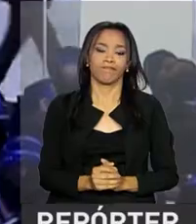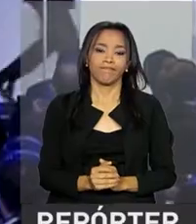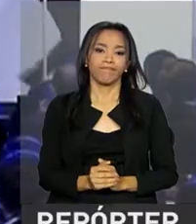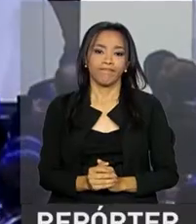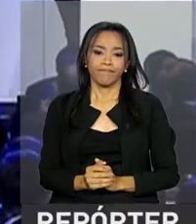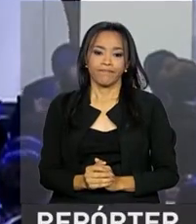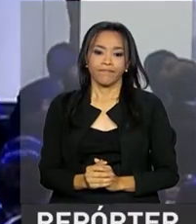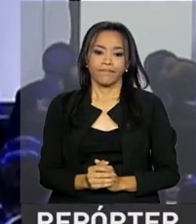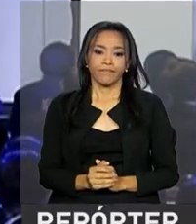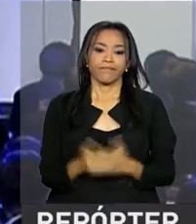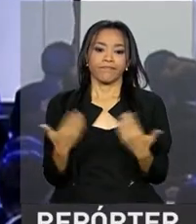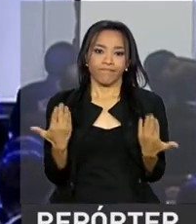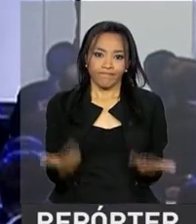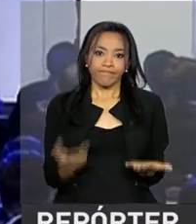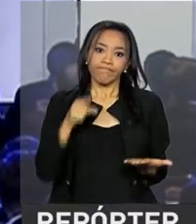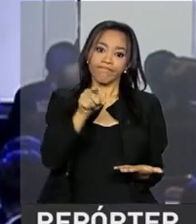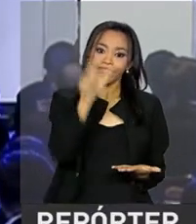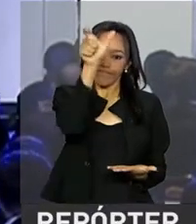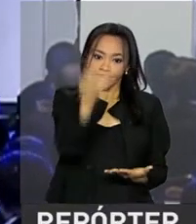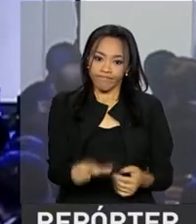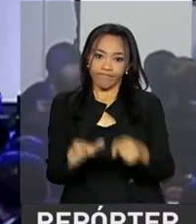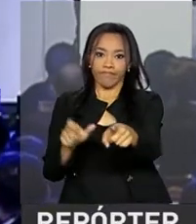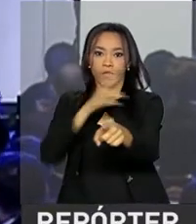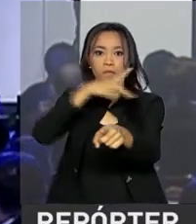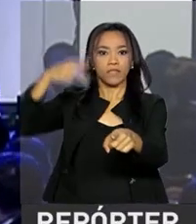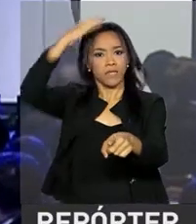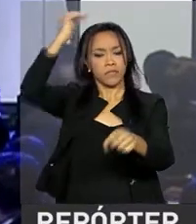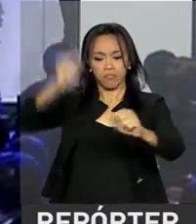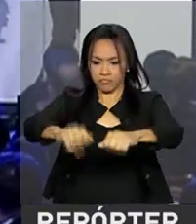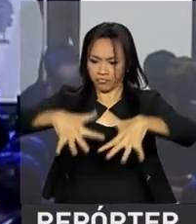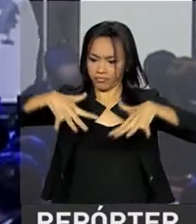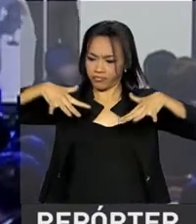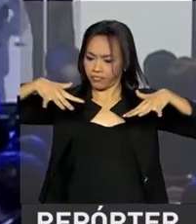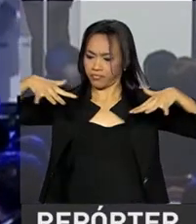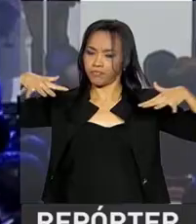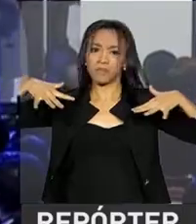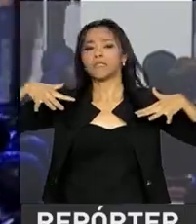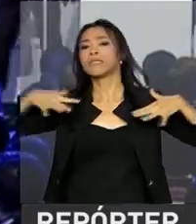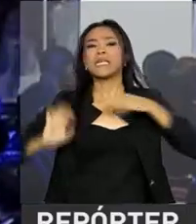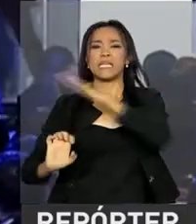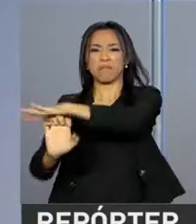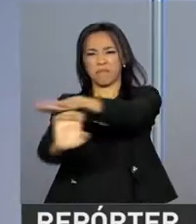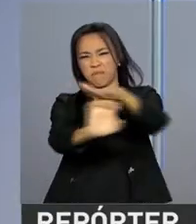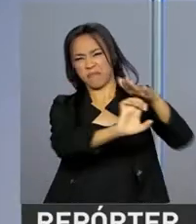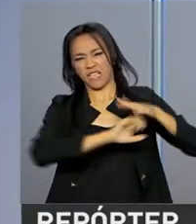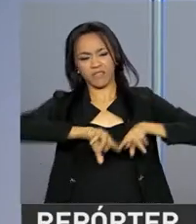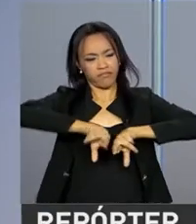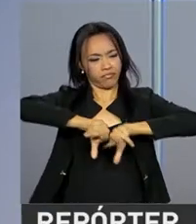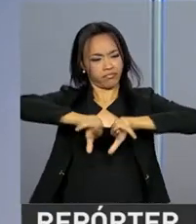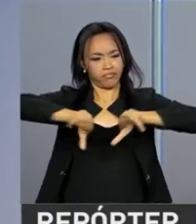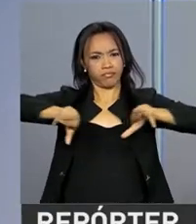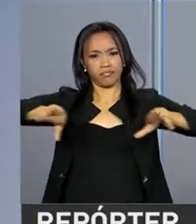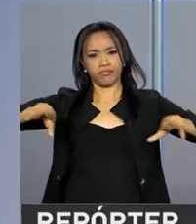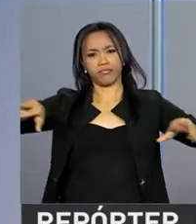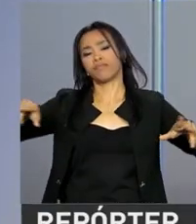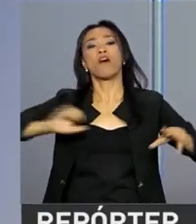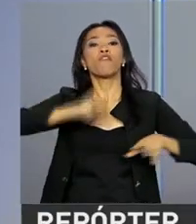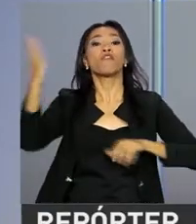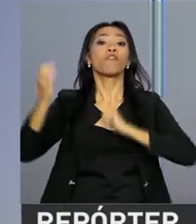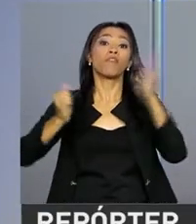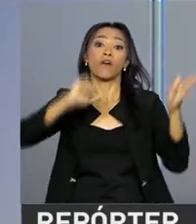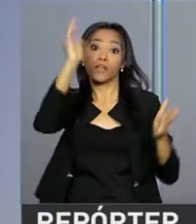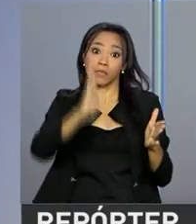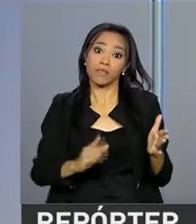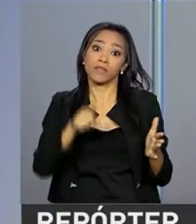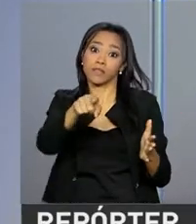o presidente michel temer falou para uma platéia formada por investidores internacionais das medidas tomadas para combater a